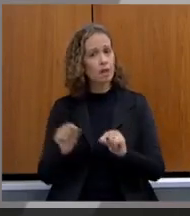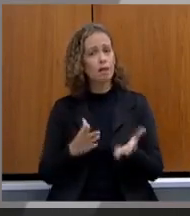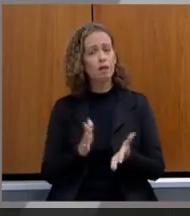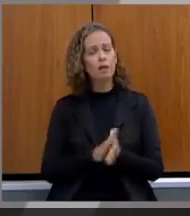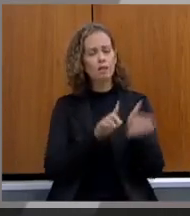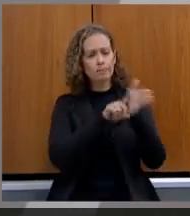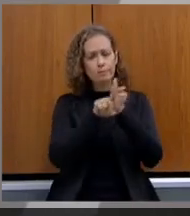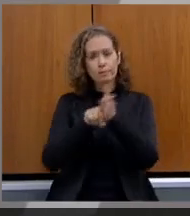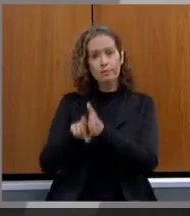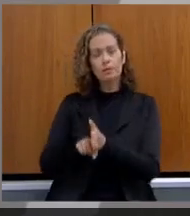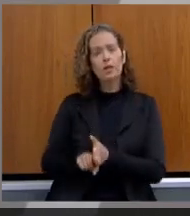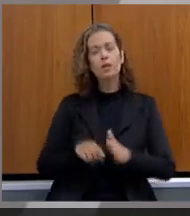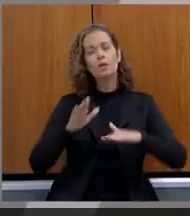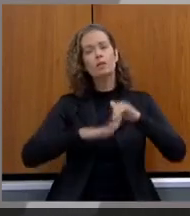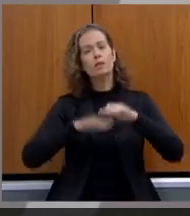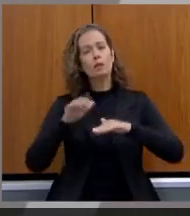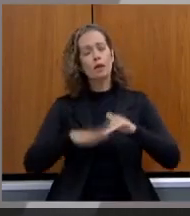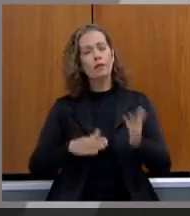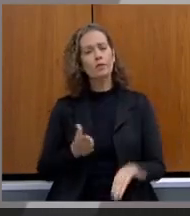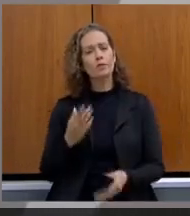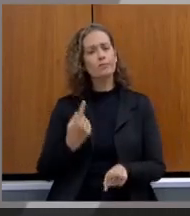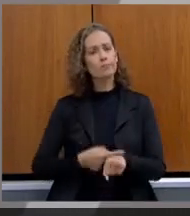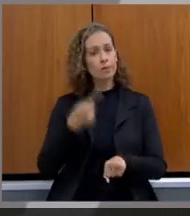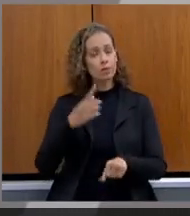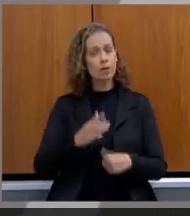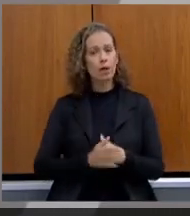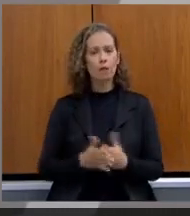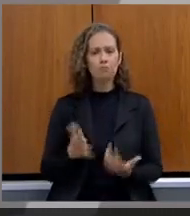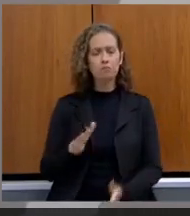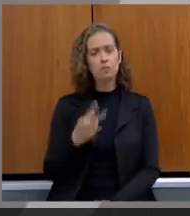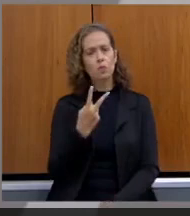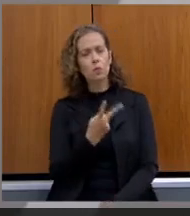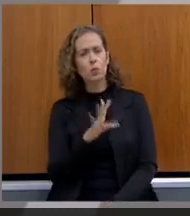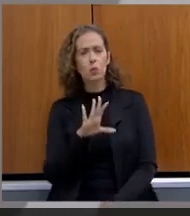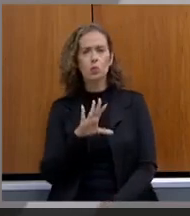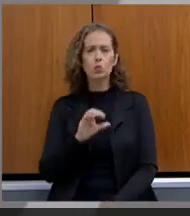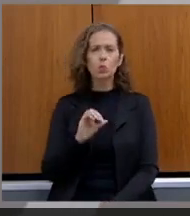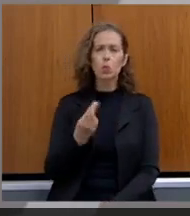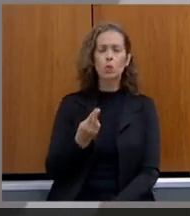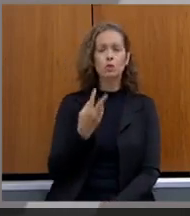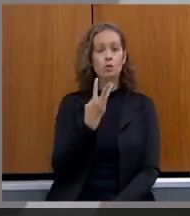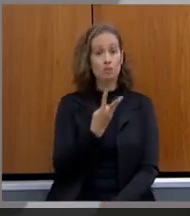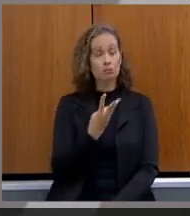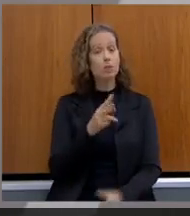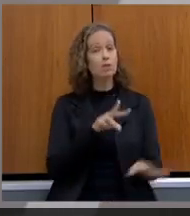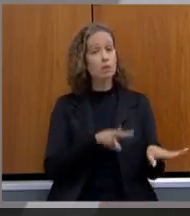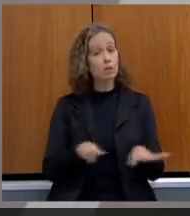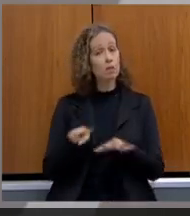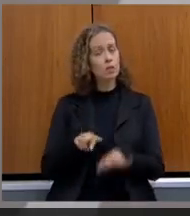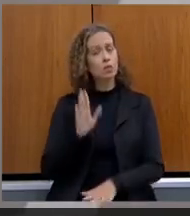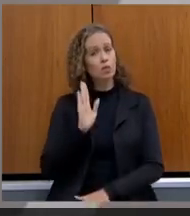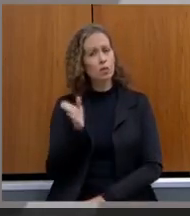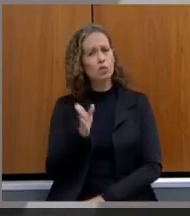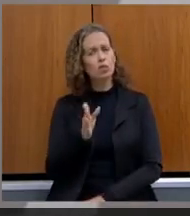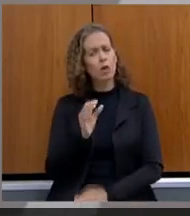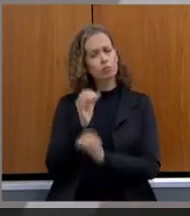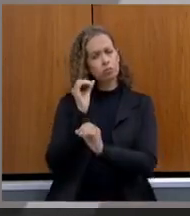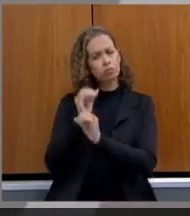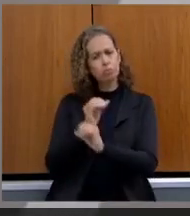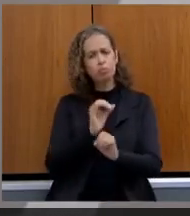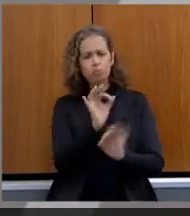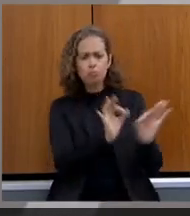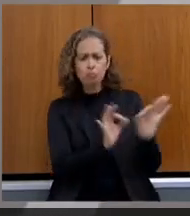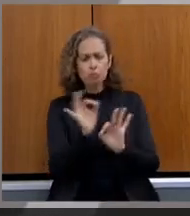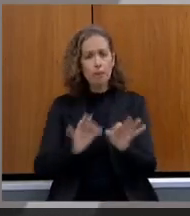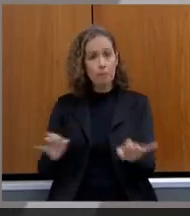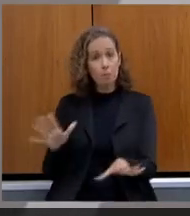levantamentos técnicos e já de imediato no máximo duas três semanas a planilha de engenharia estando pronto o recurso sendo